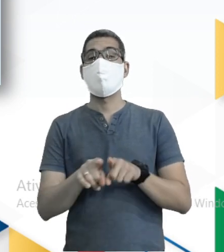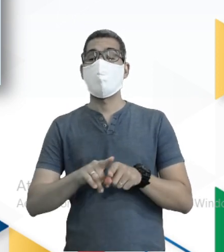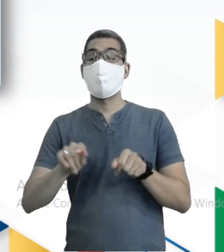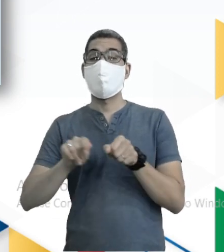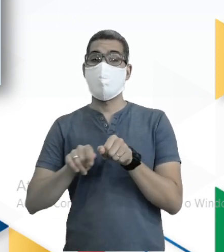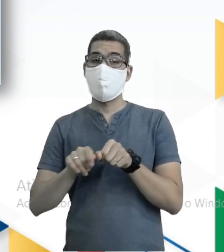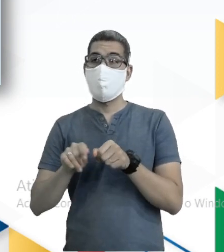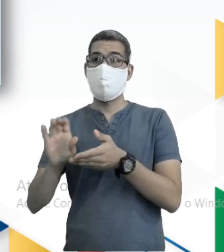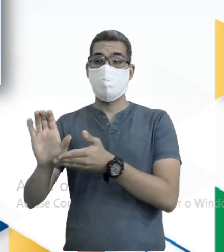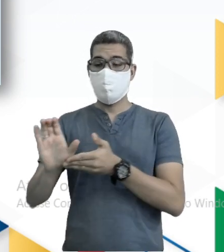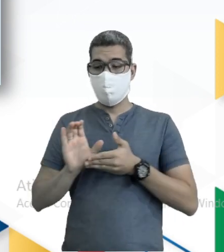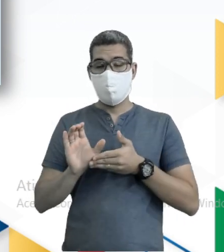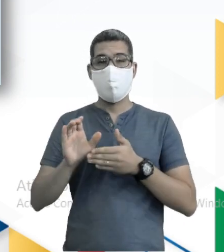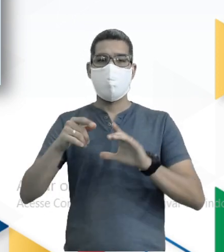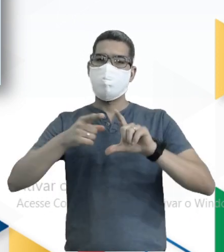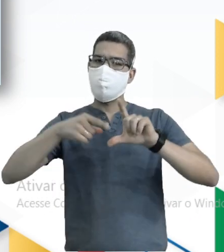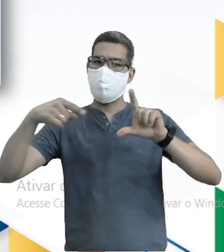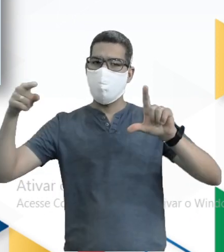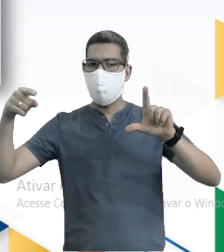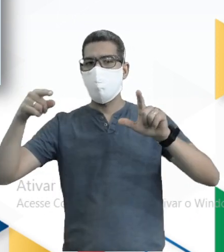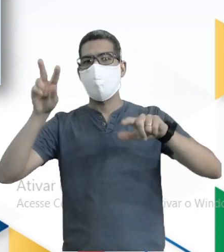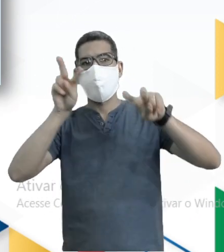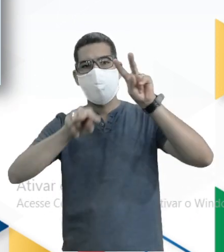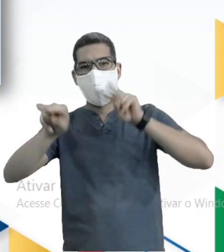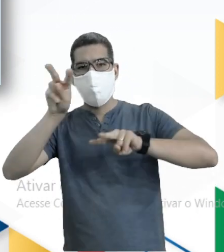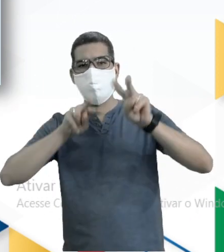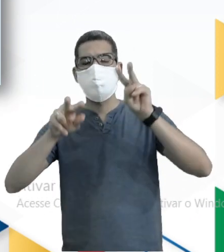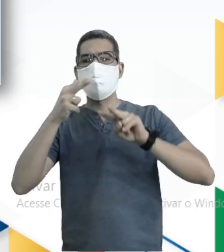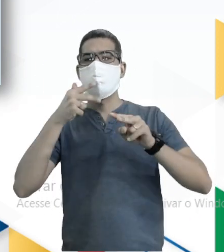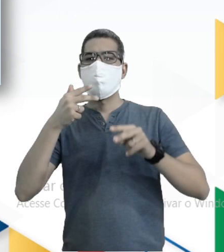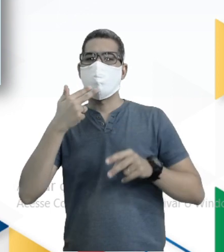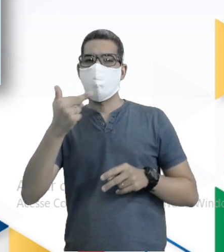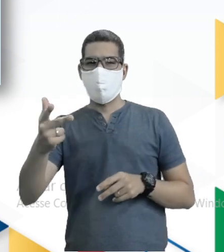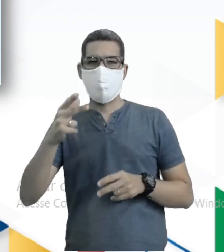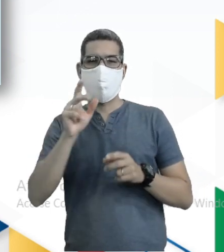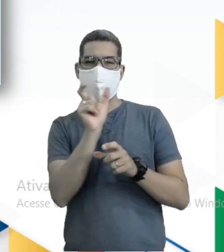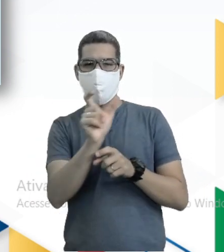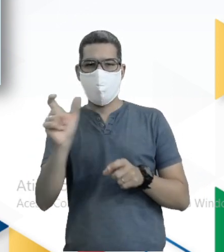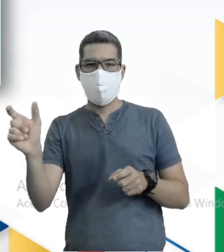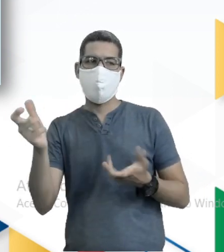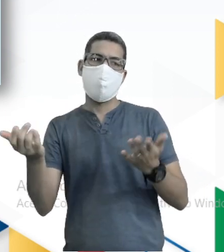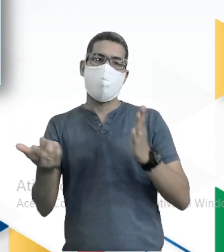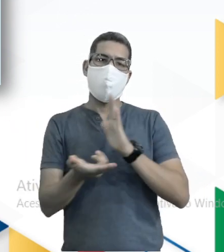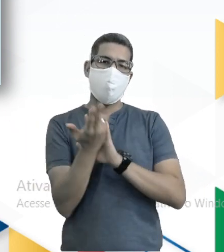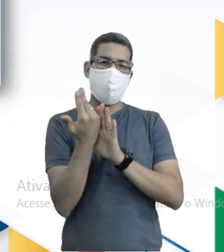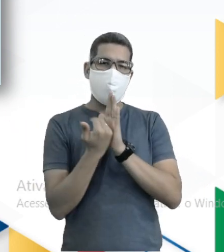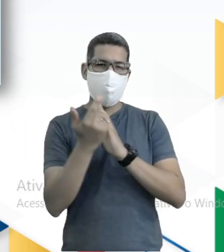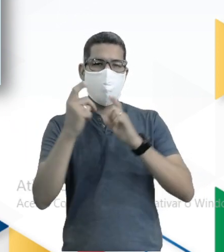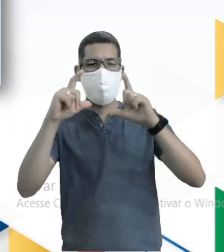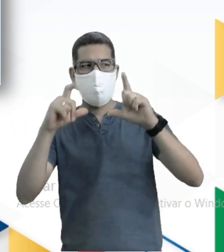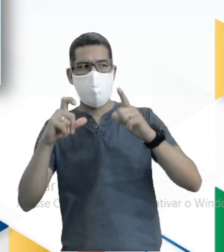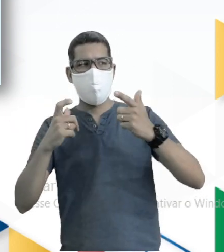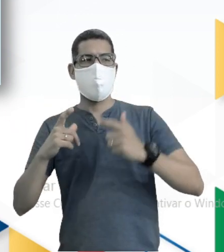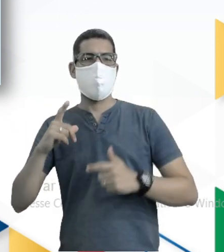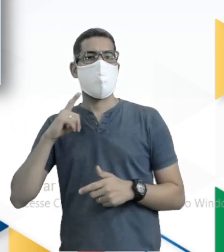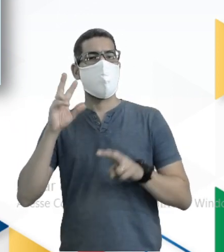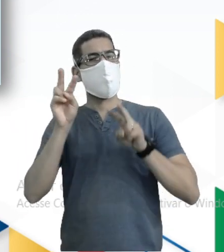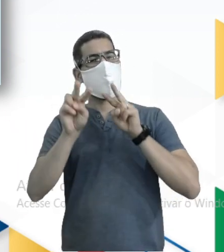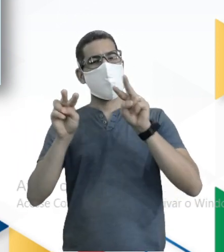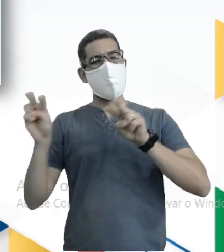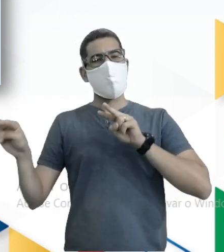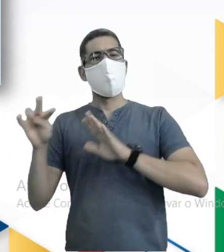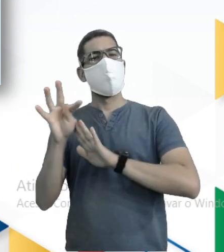de recursos gráficos, visuais, linguagem verbal, não verbal, como nós vemos nos